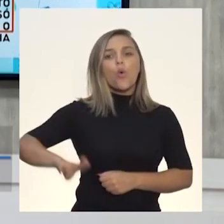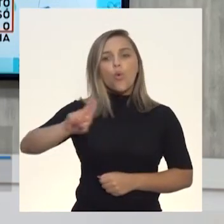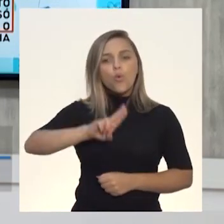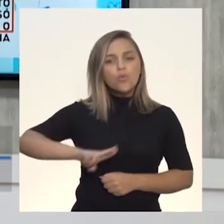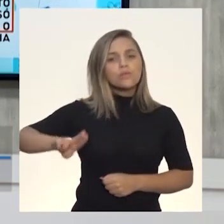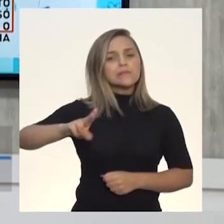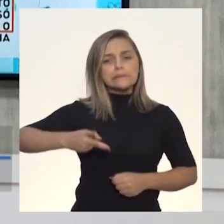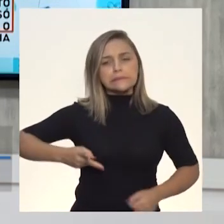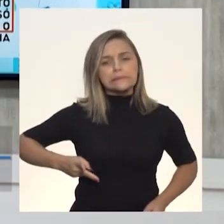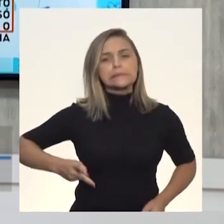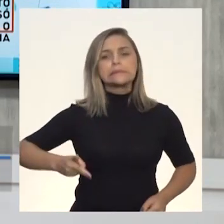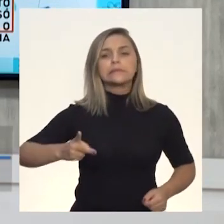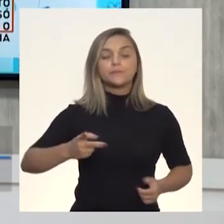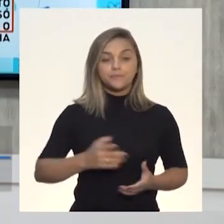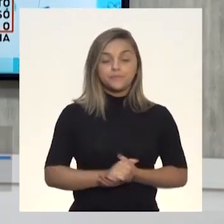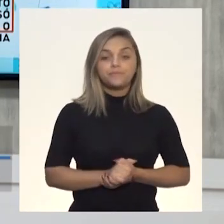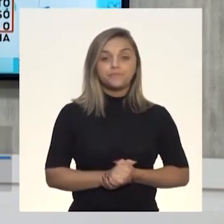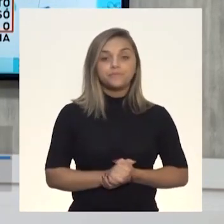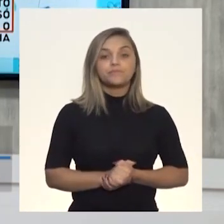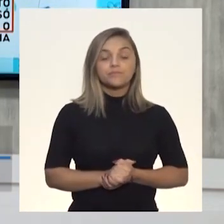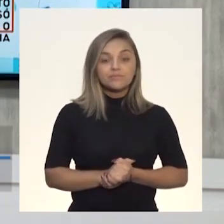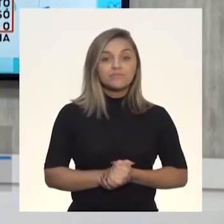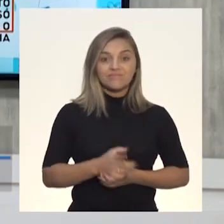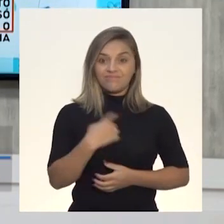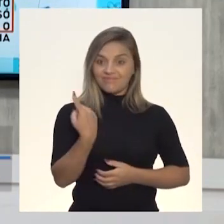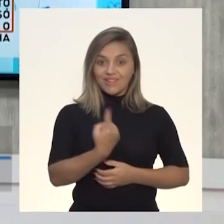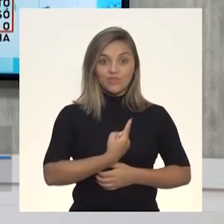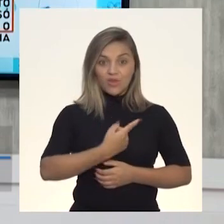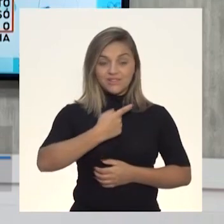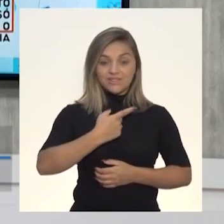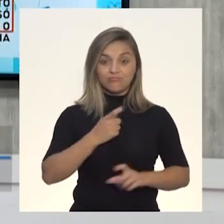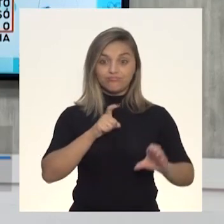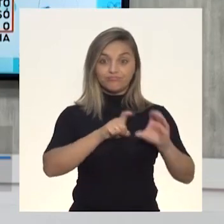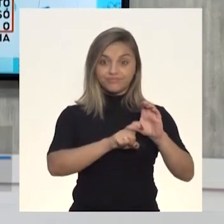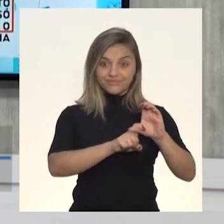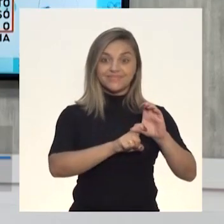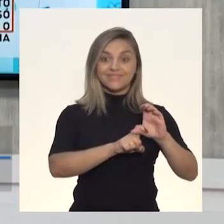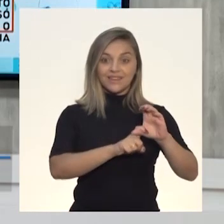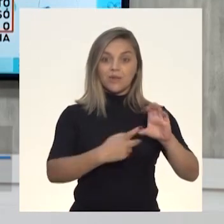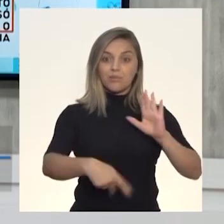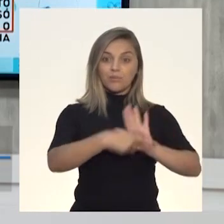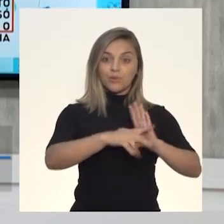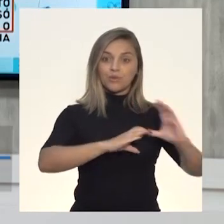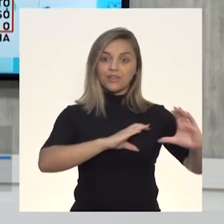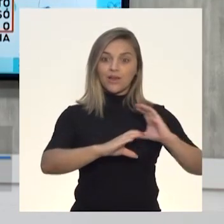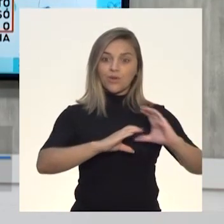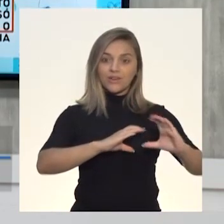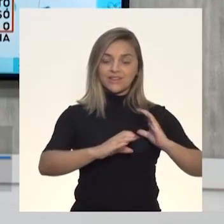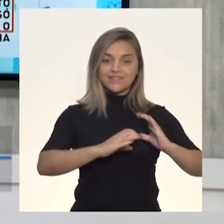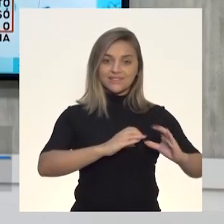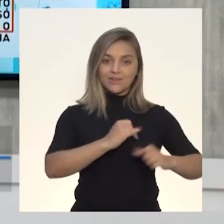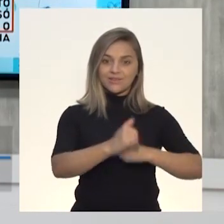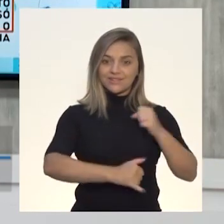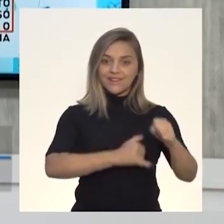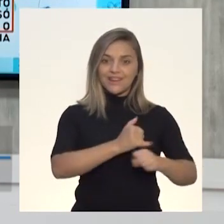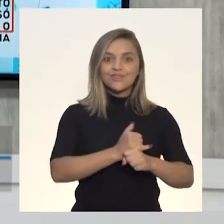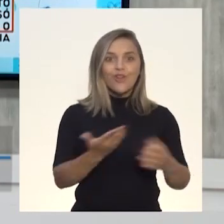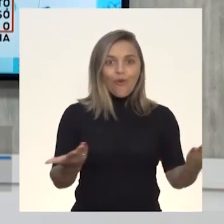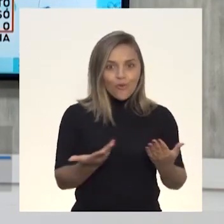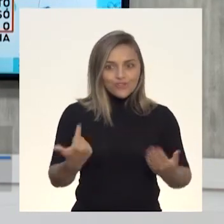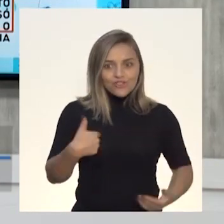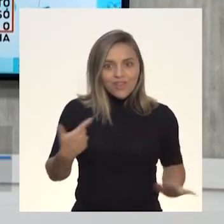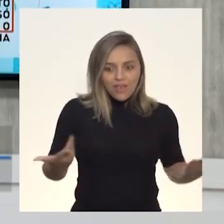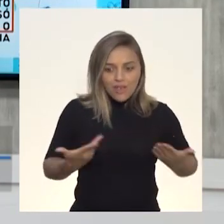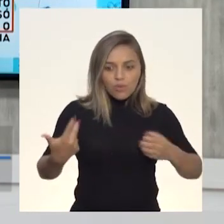gente vive hoje a era da informação porque a gente é hiperdependente da conectividade. Olha aqui. Eu aqui na casa de vocês,